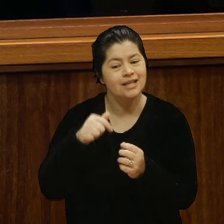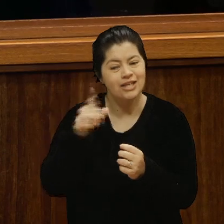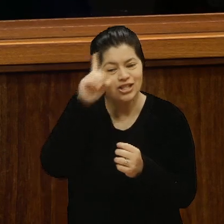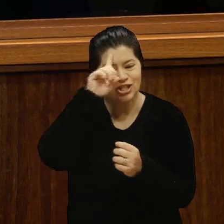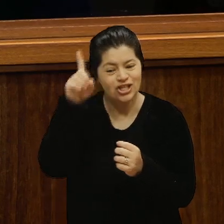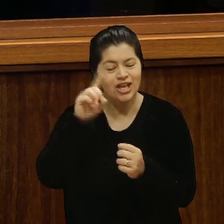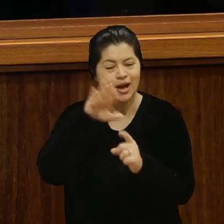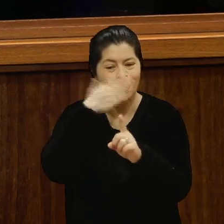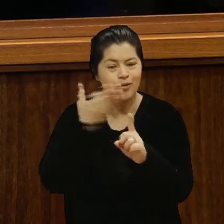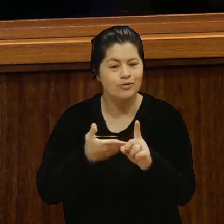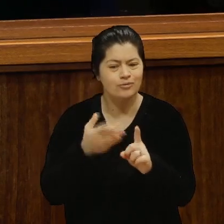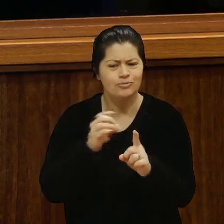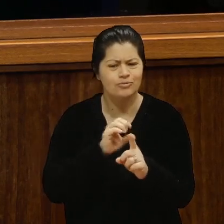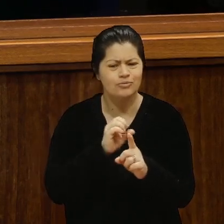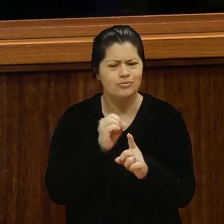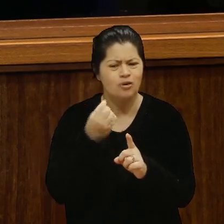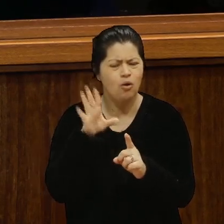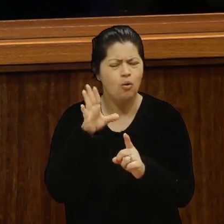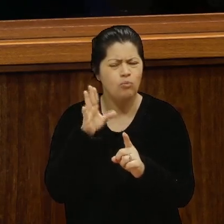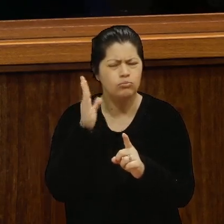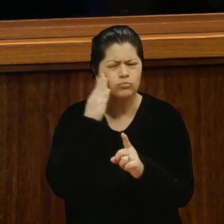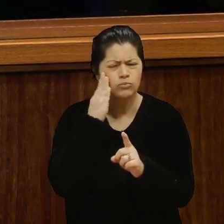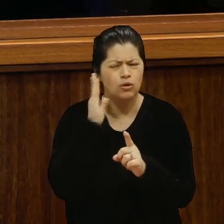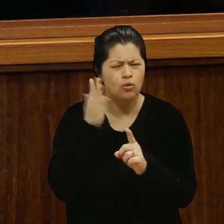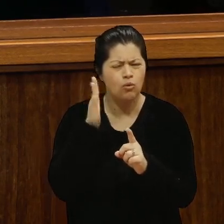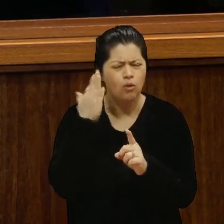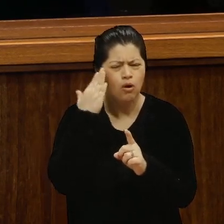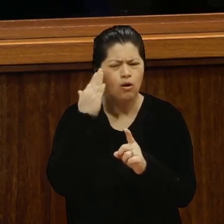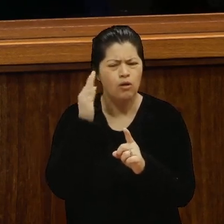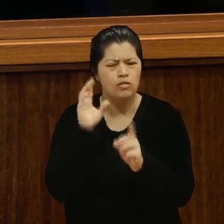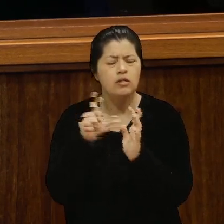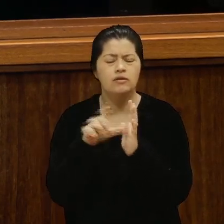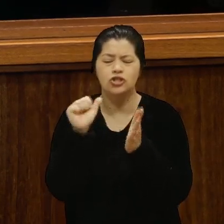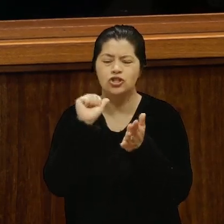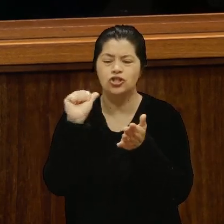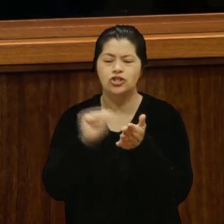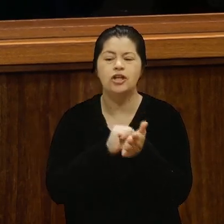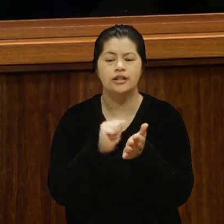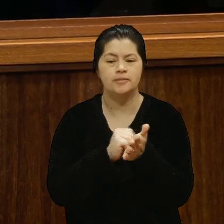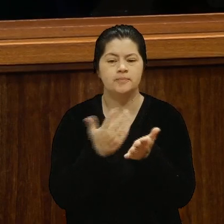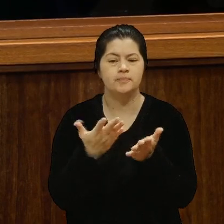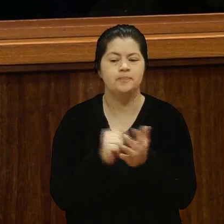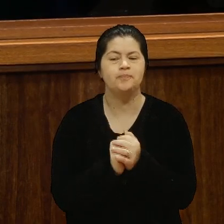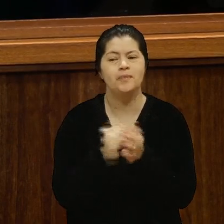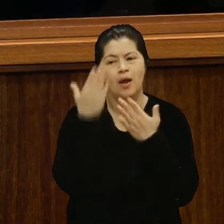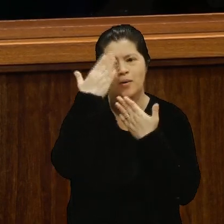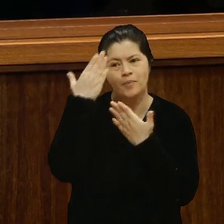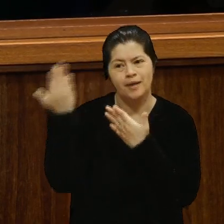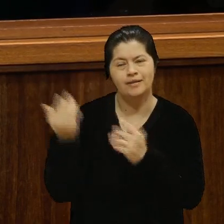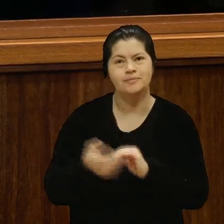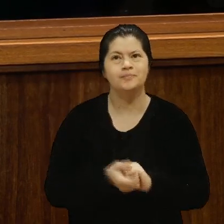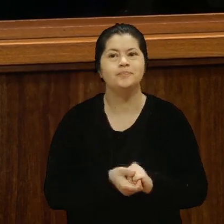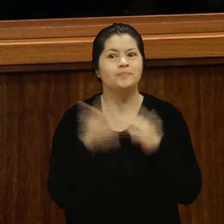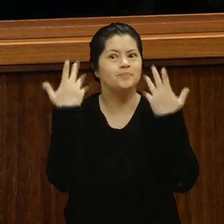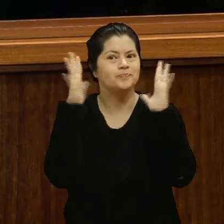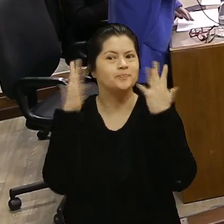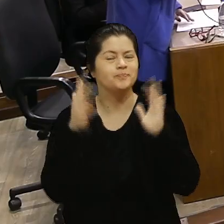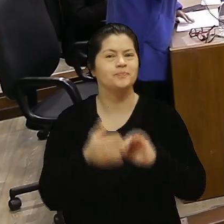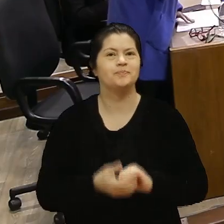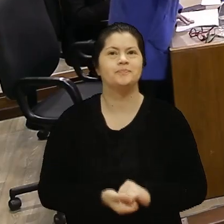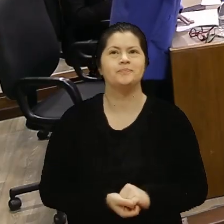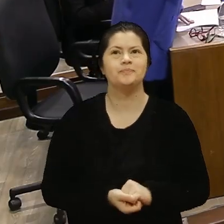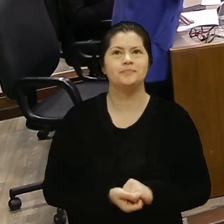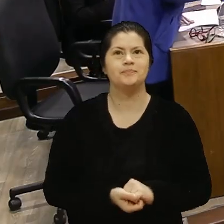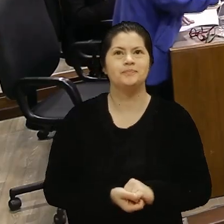homenagem, que eu não ouvi direito a data, mas já vamos colocar na agenda. Obrigada, então. E parabéns.